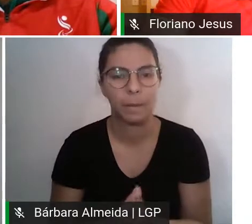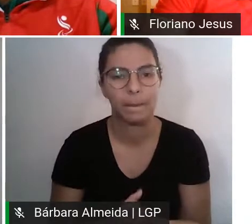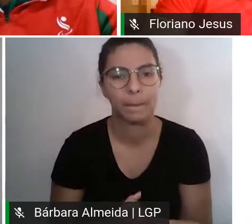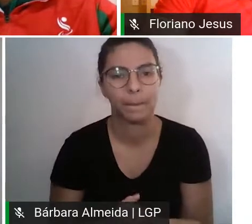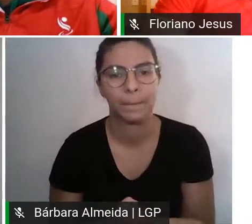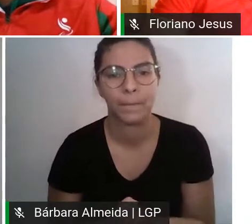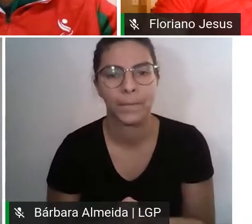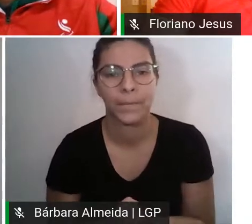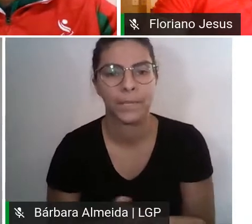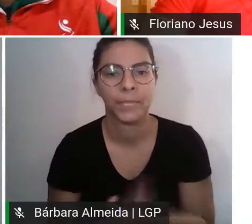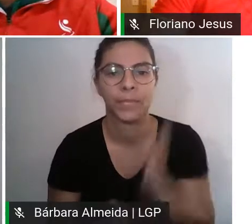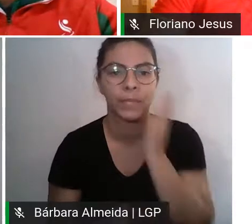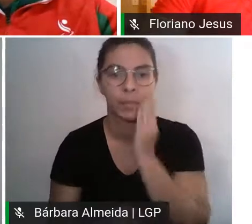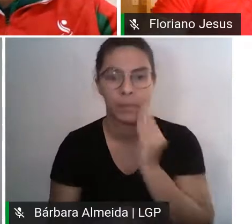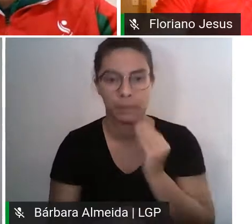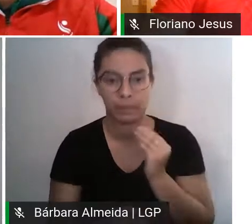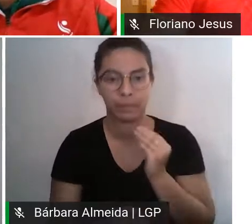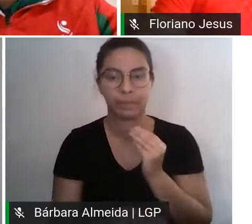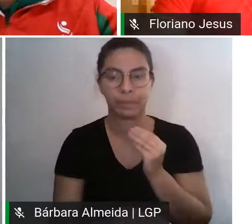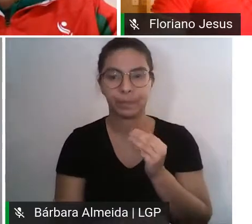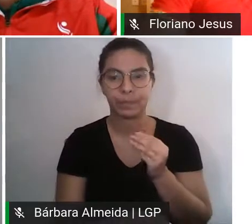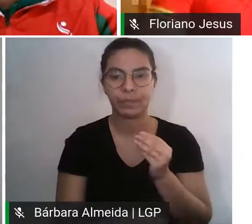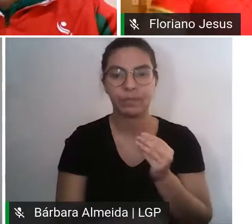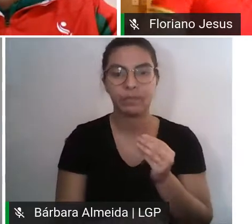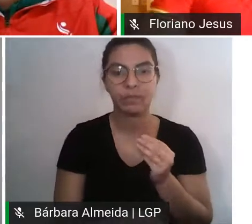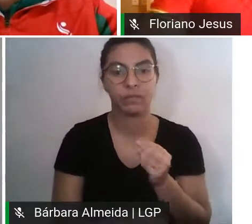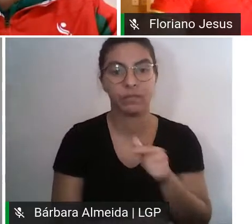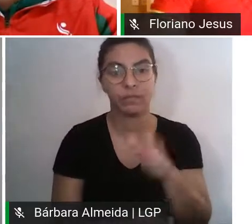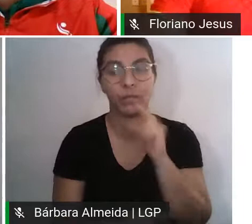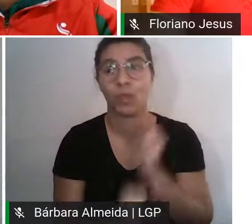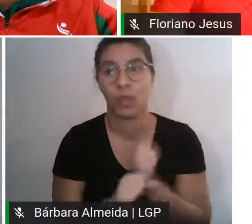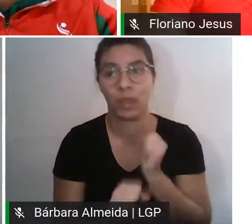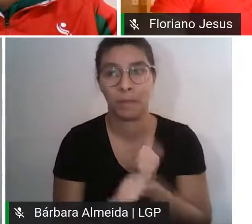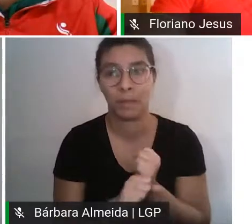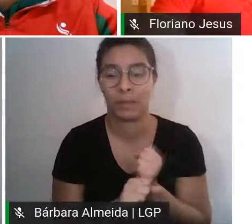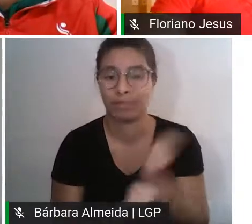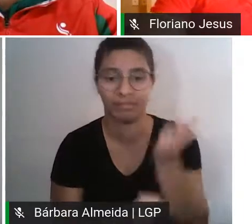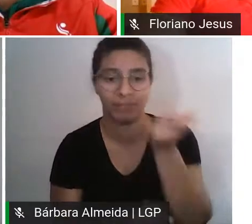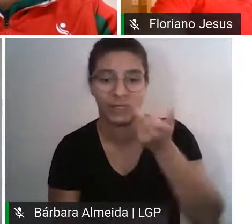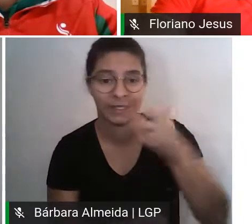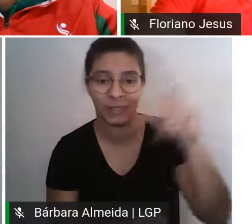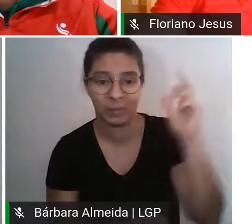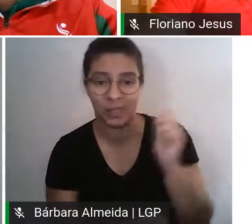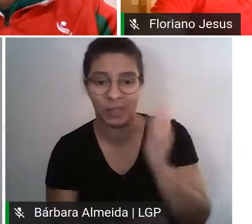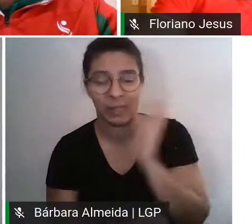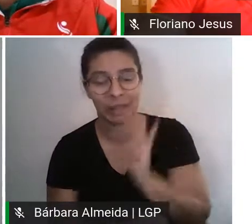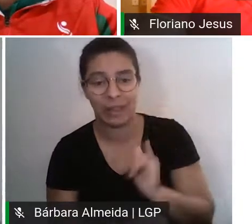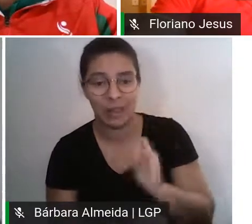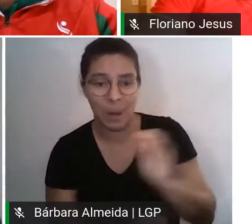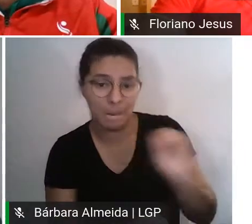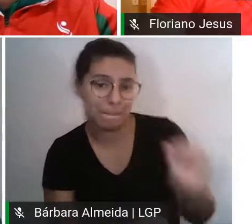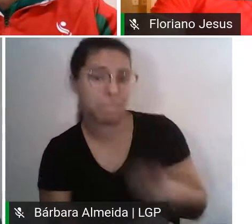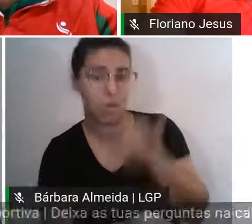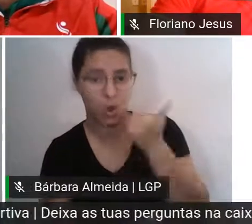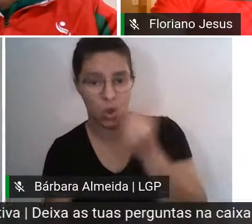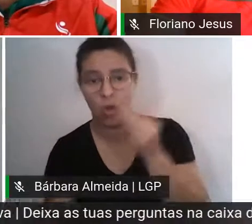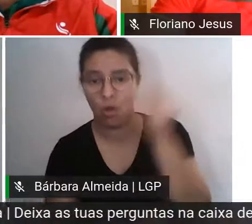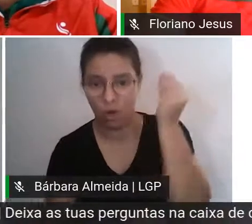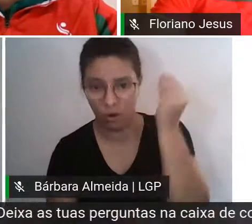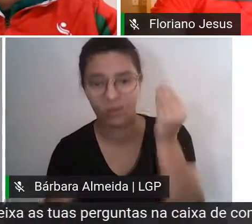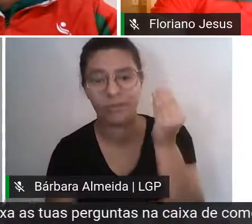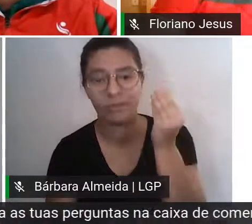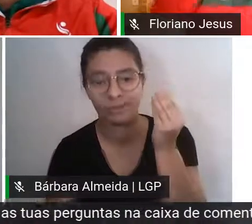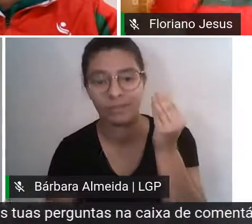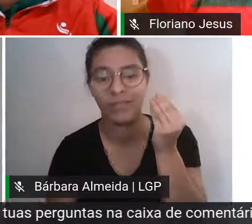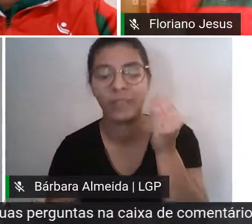Bem, nós trabalhamos sempre com o objetivo de fazer melhor a cada dia que passa. Nós